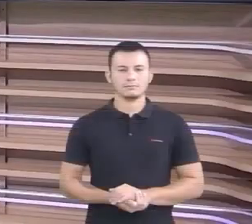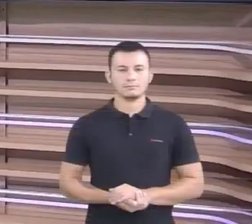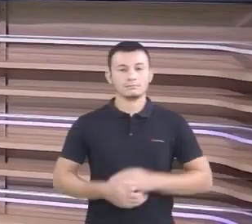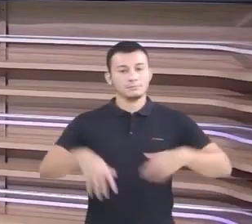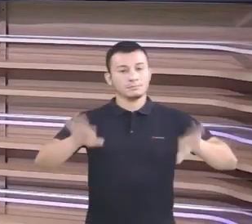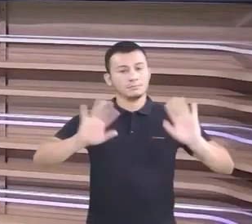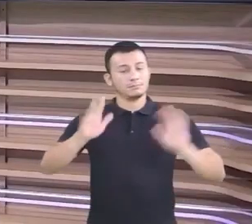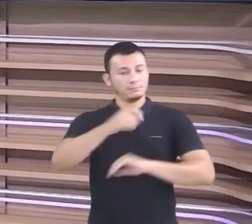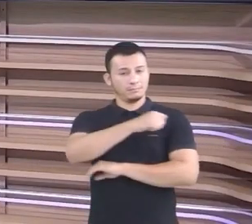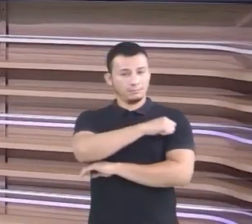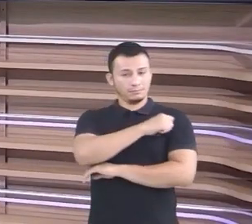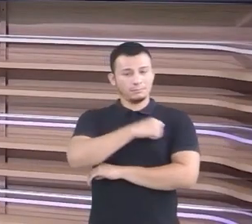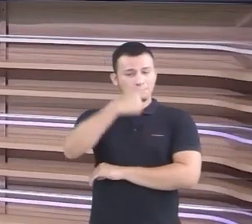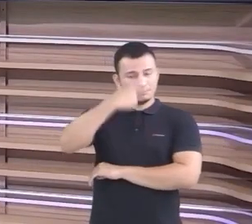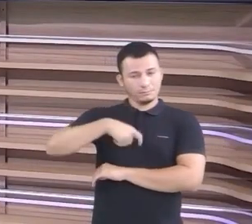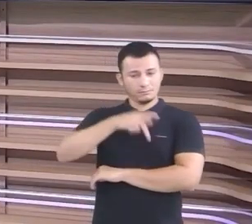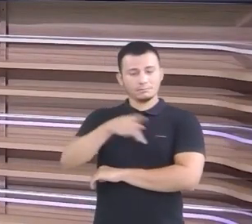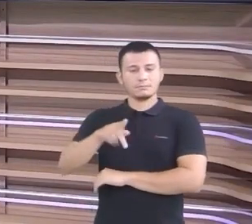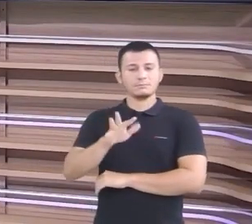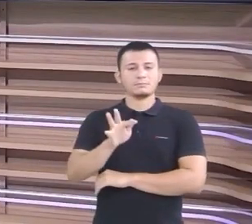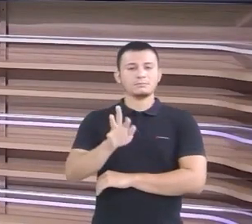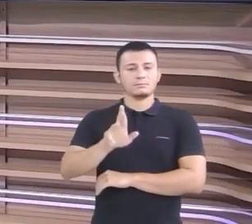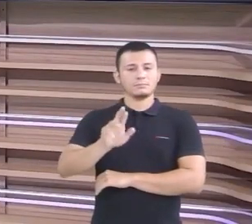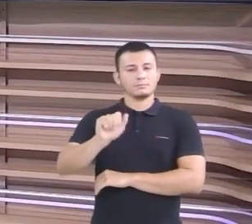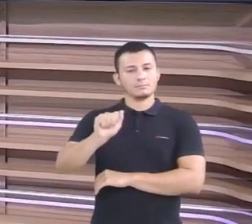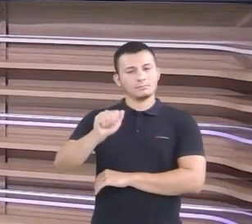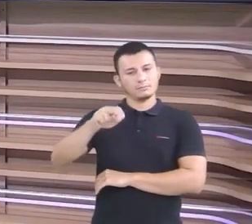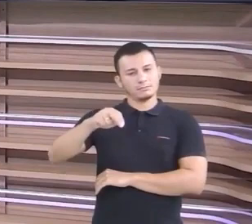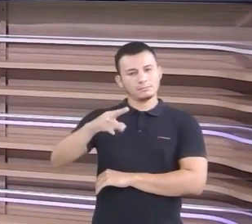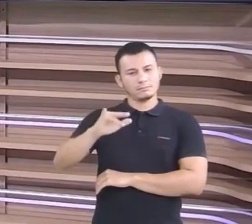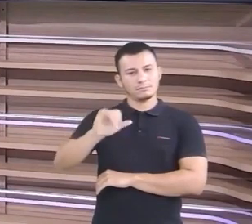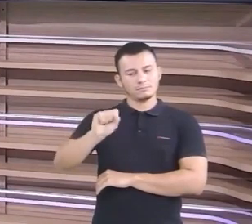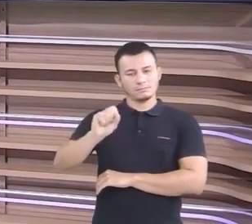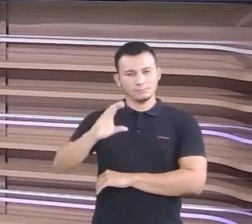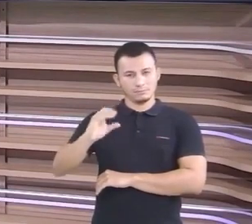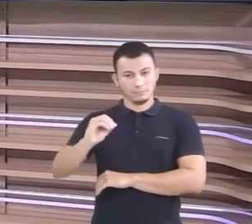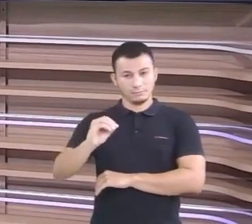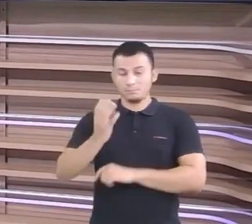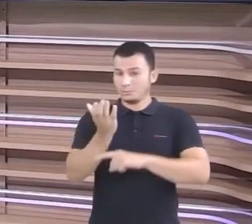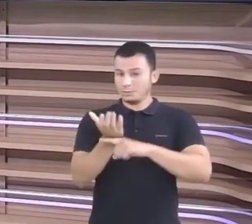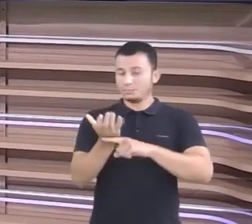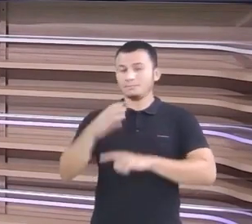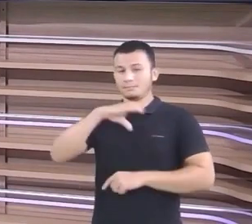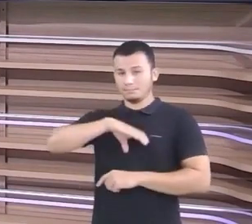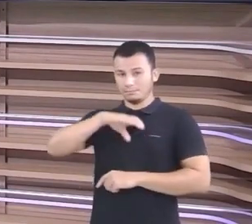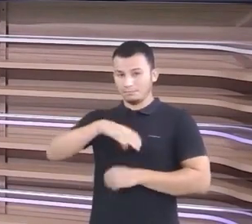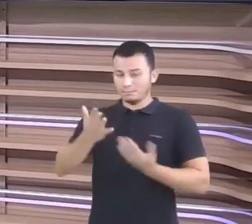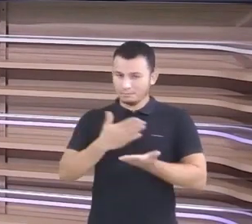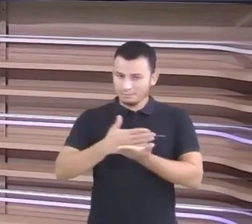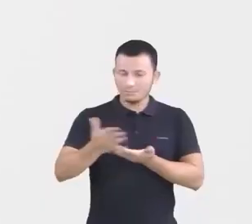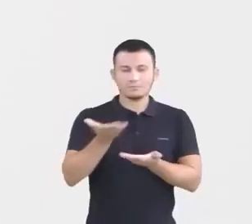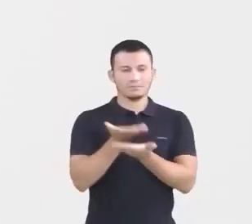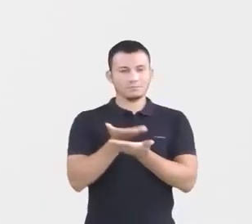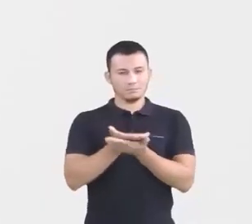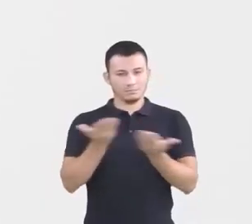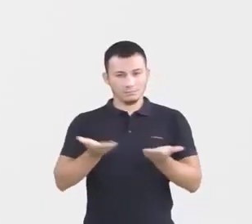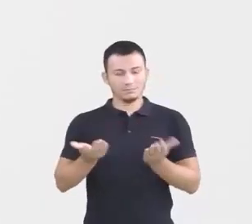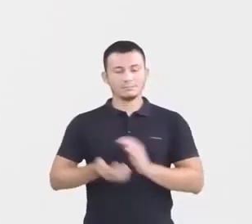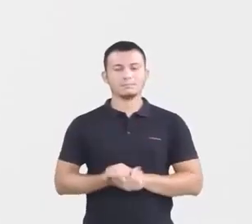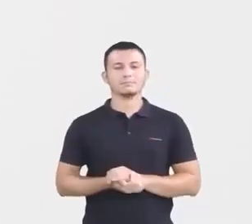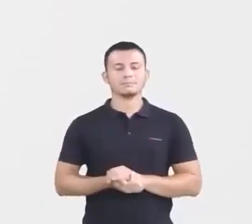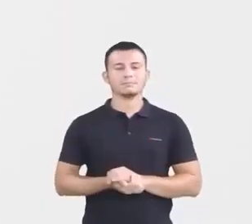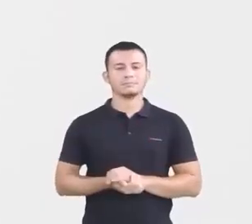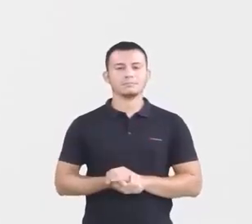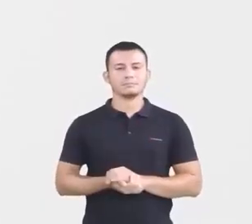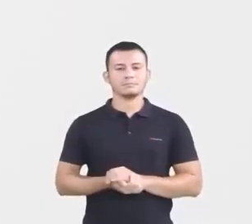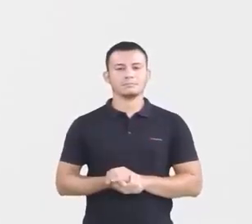Olá, alunos. Eu sou o professor Francisco, de Língua Portuguesa, e nós vamos começar a nossa aula de hoje. A nossa aula